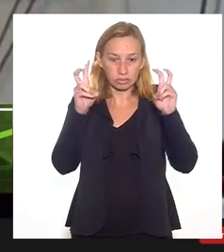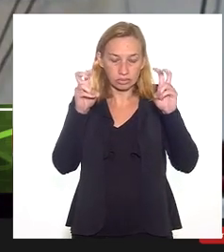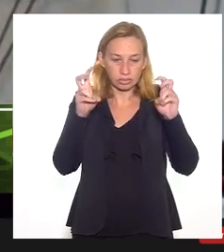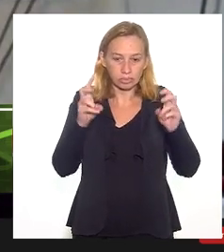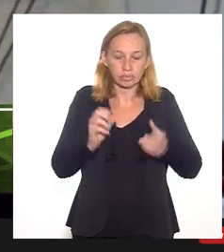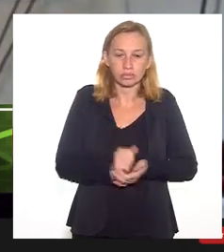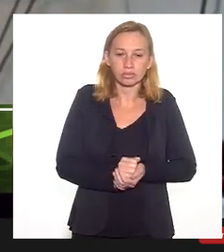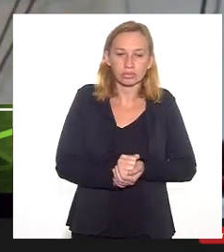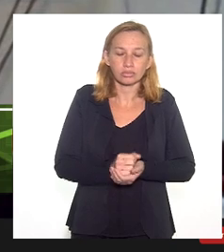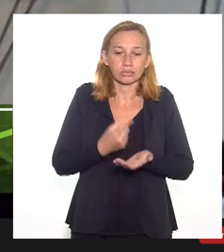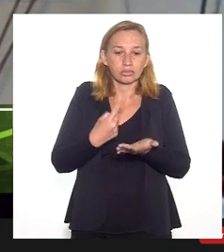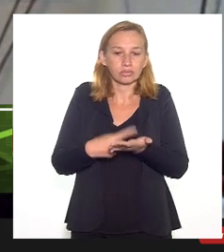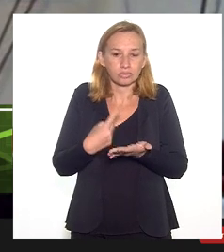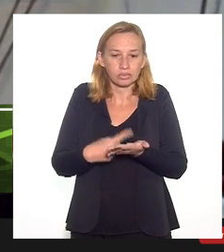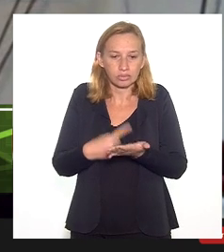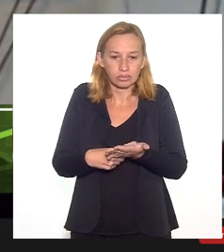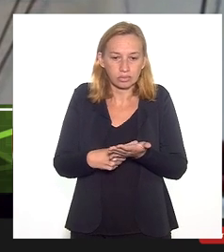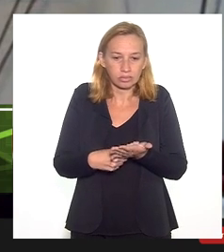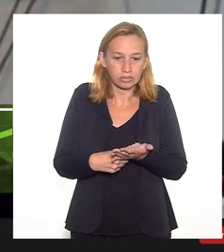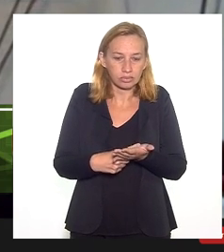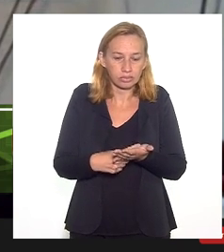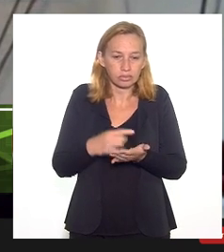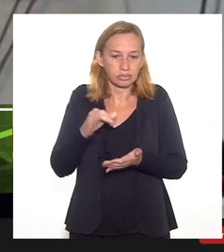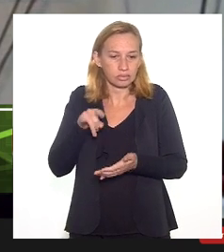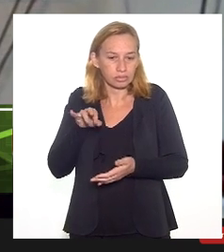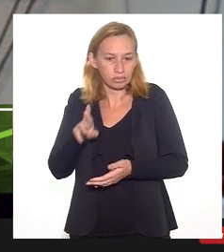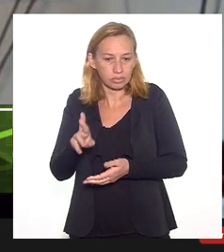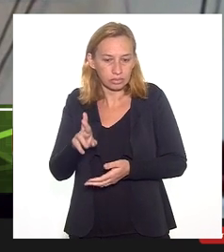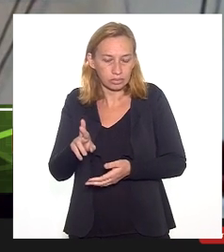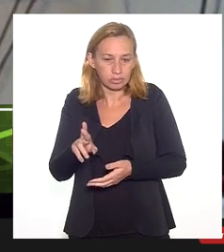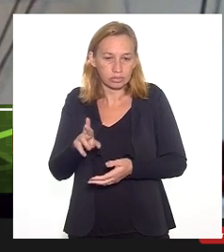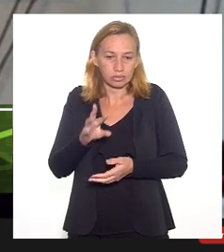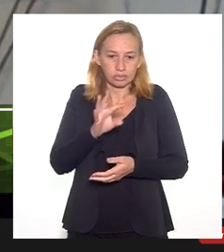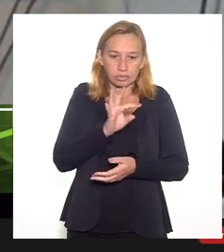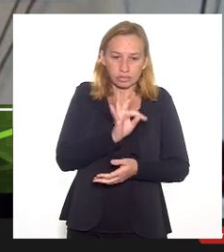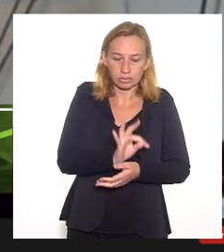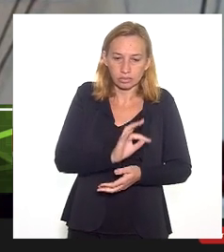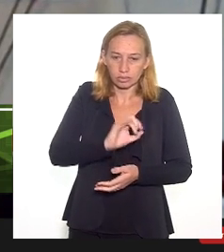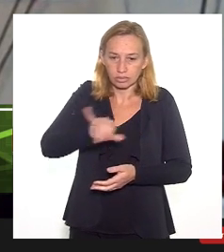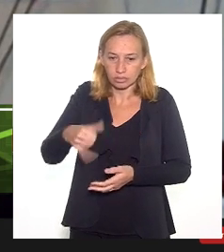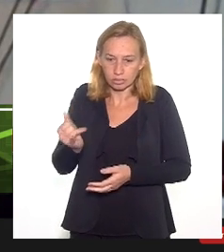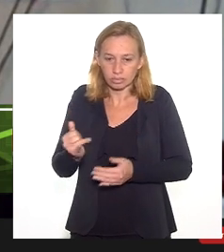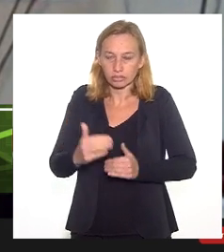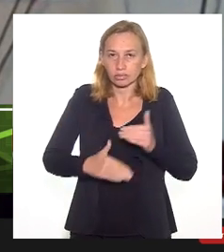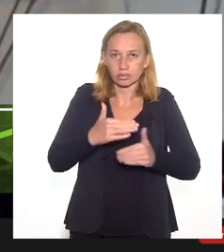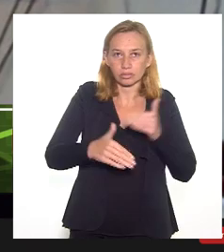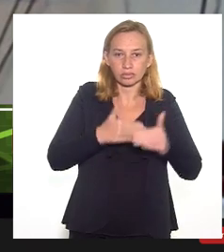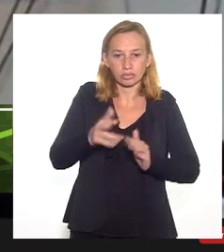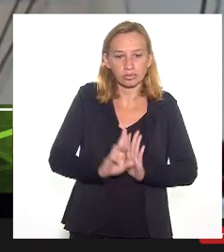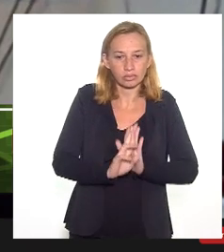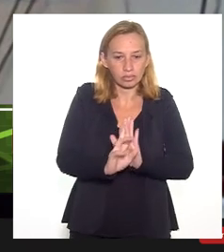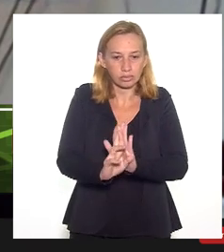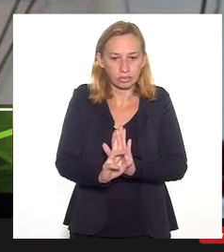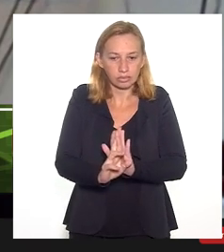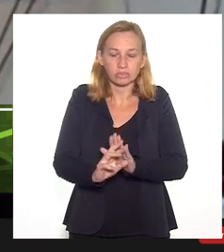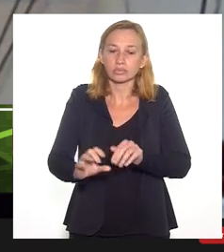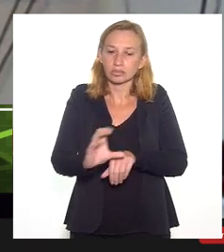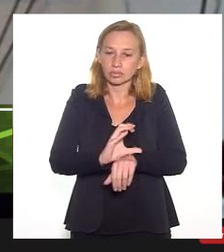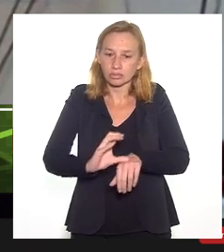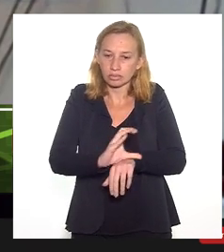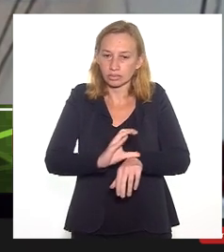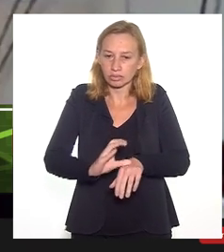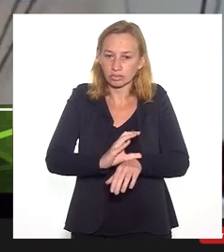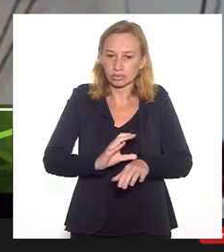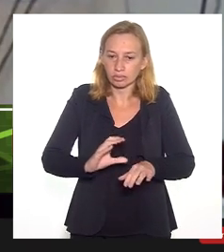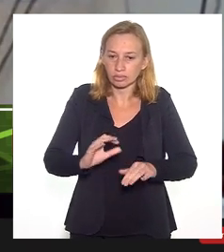parte de um acordo proposto pelo desembargador do TJ no processo de representação de incondicionalidade que foi